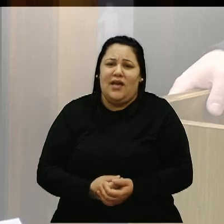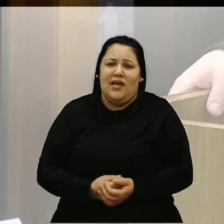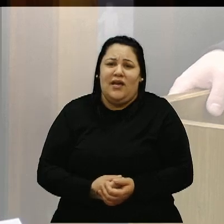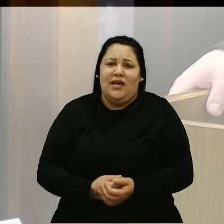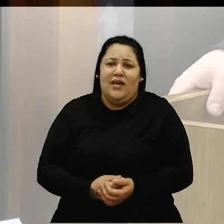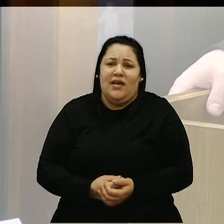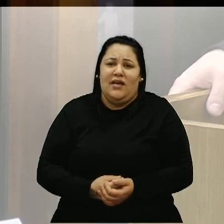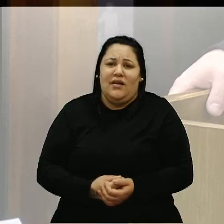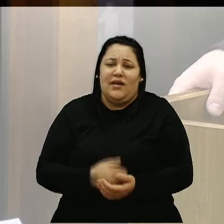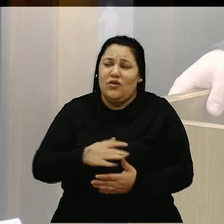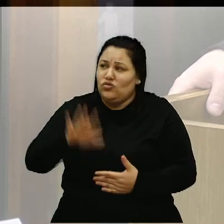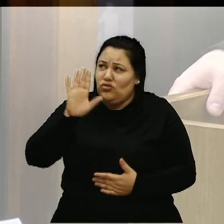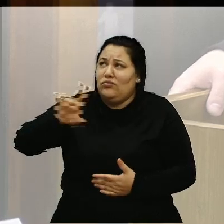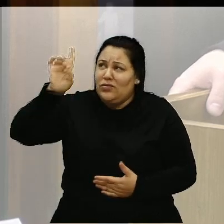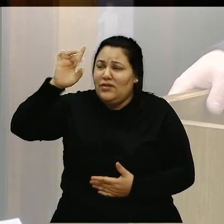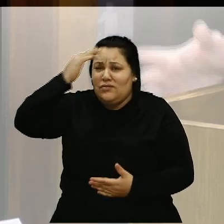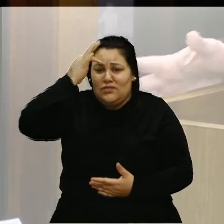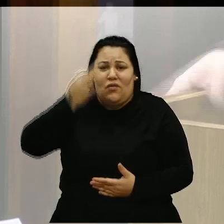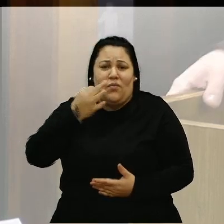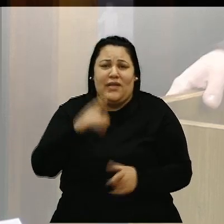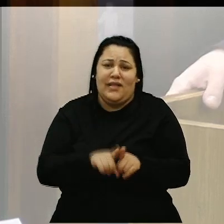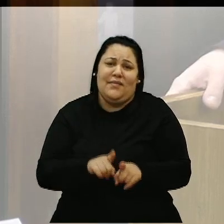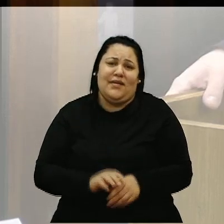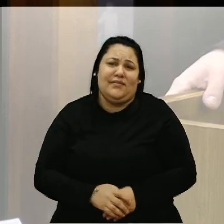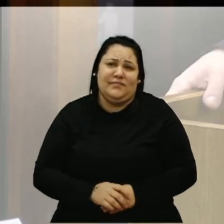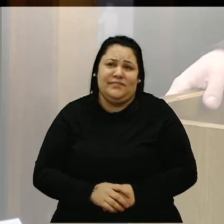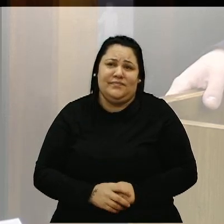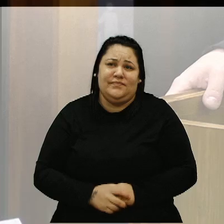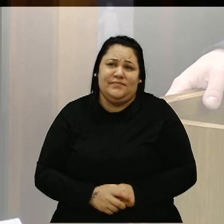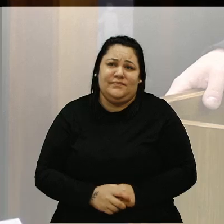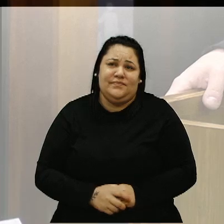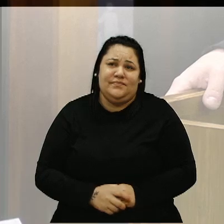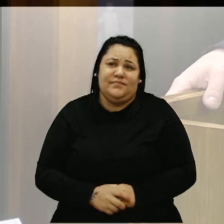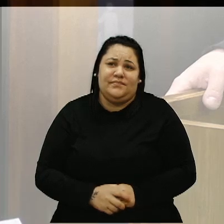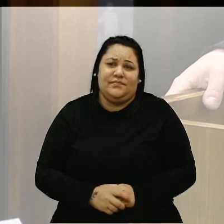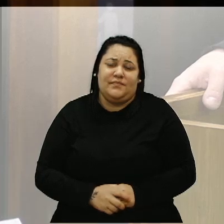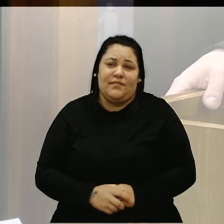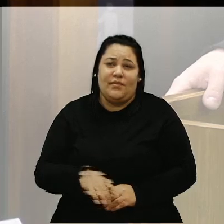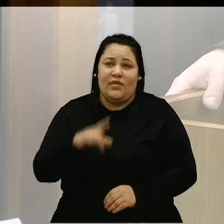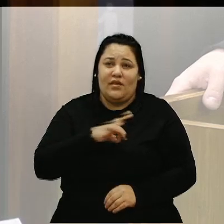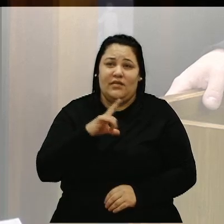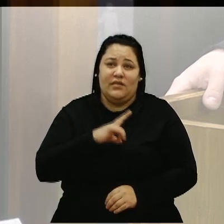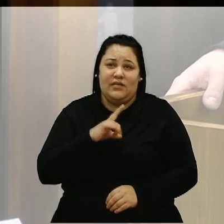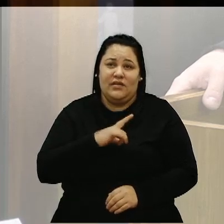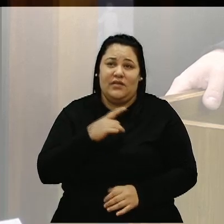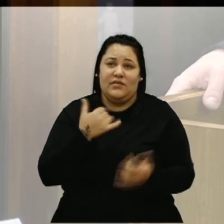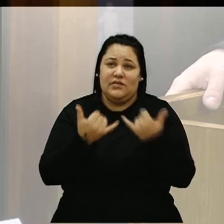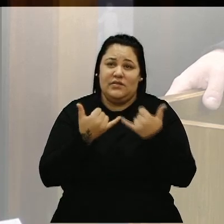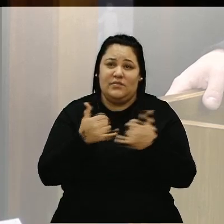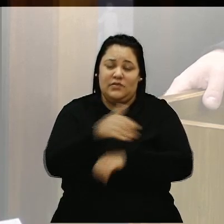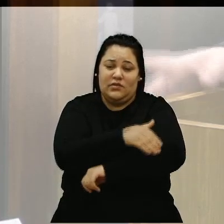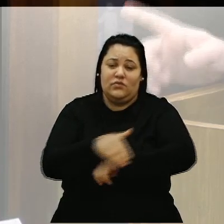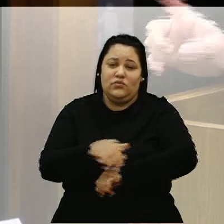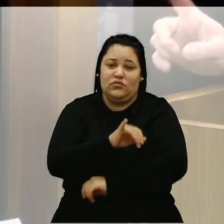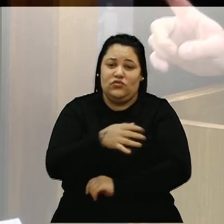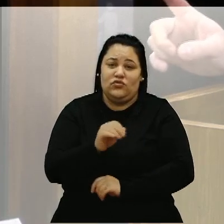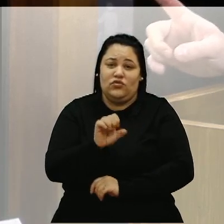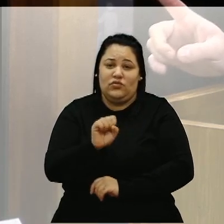isso. Uma parte, vereador. Aí tem um exemplo, no caso da rua José Bertelli, no bairro Salgado Filho, onde são